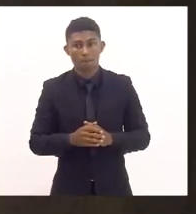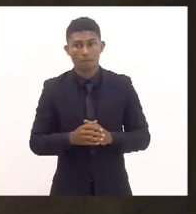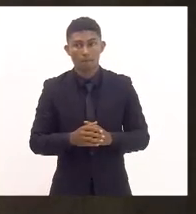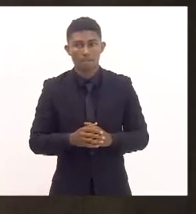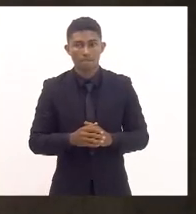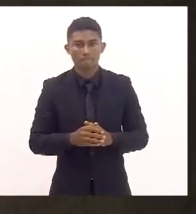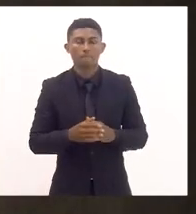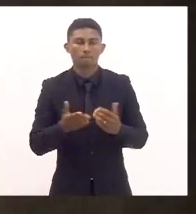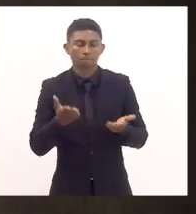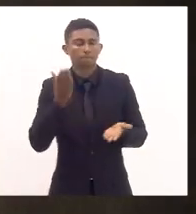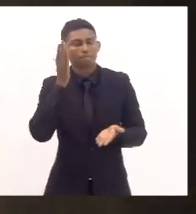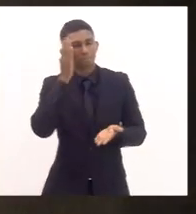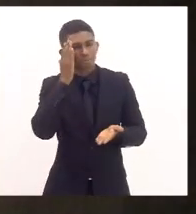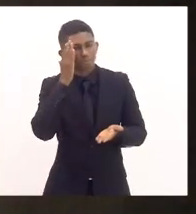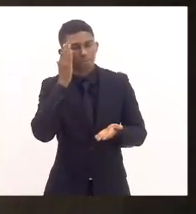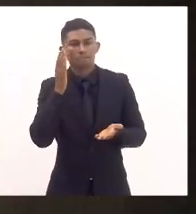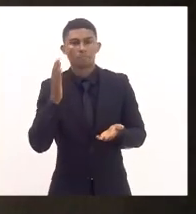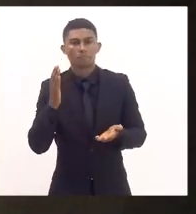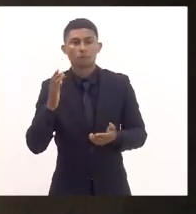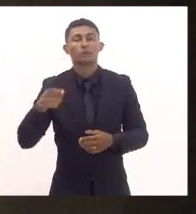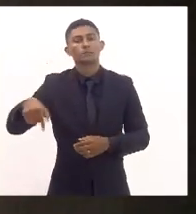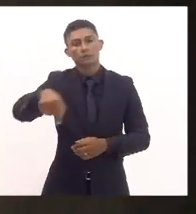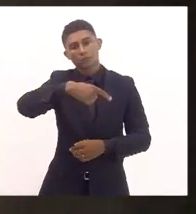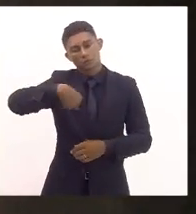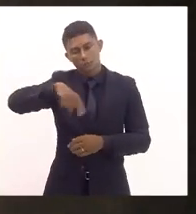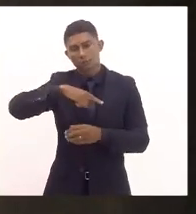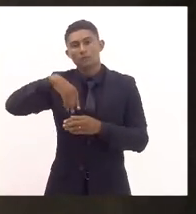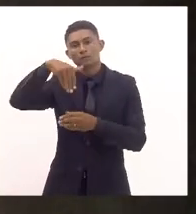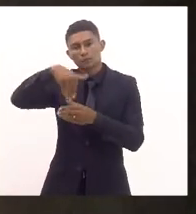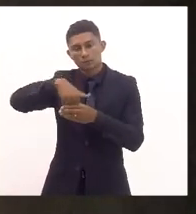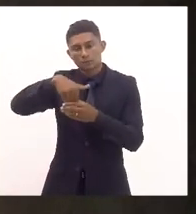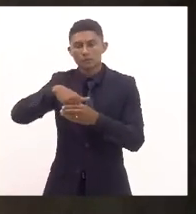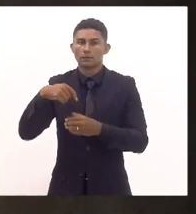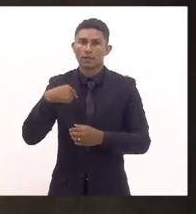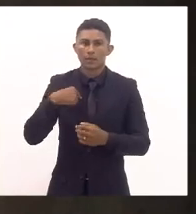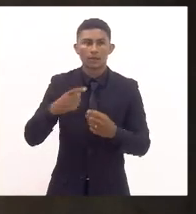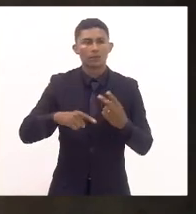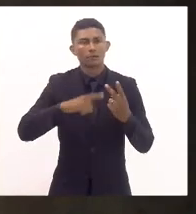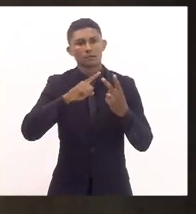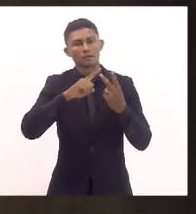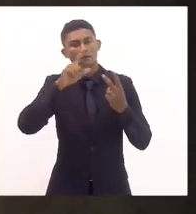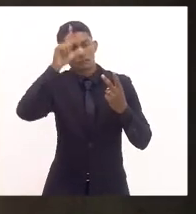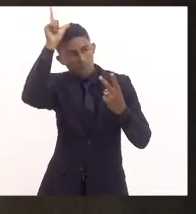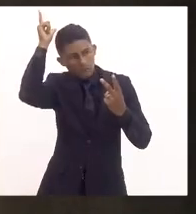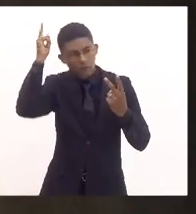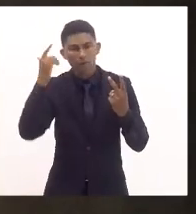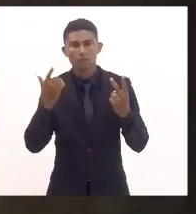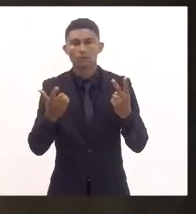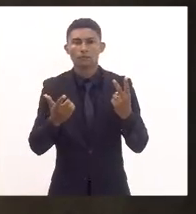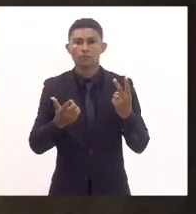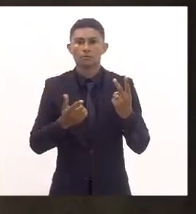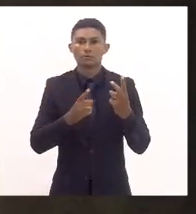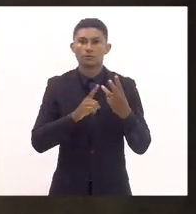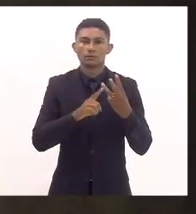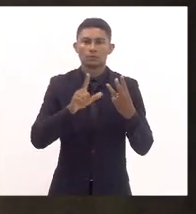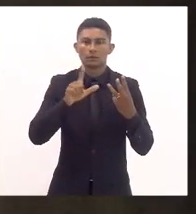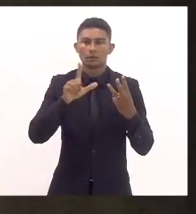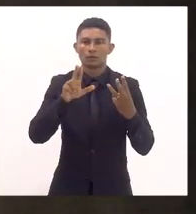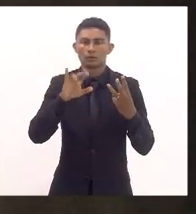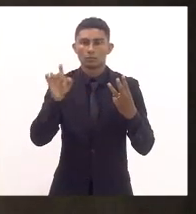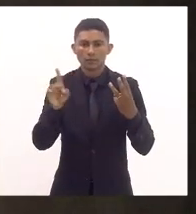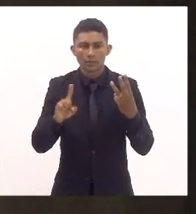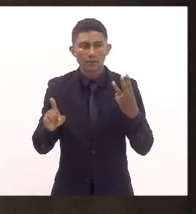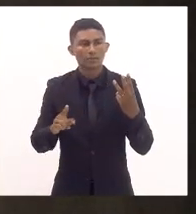como sempre nós temos um voto eu Deputado dos Paulo Deputado Luiz Martins de